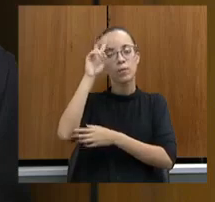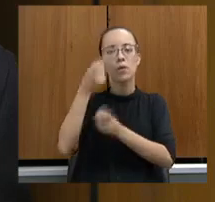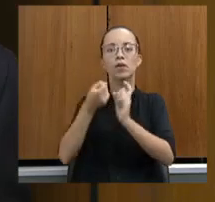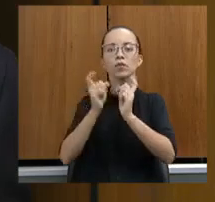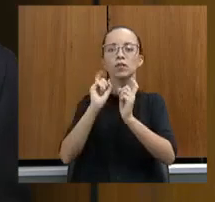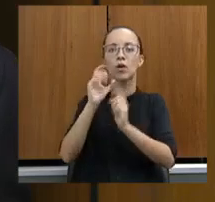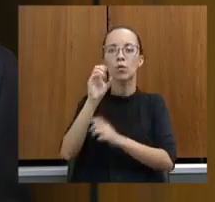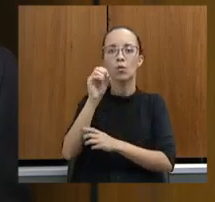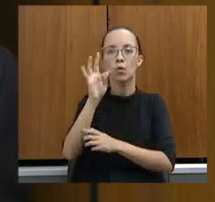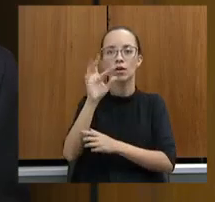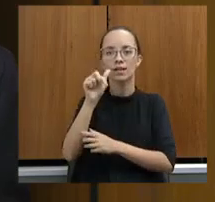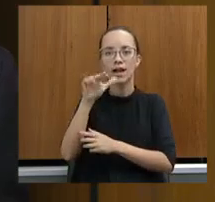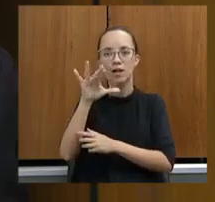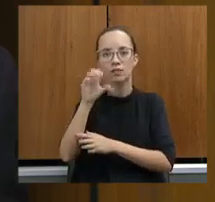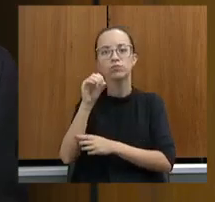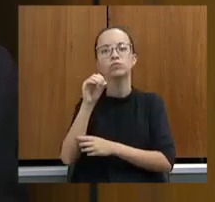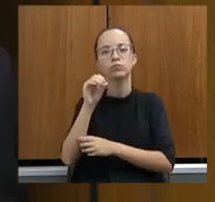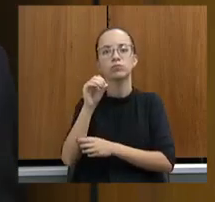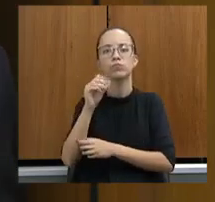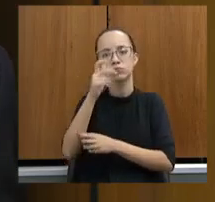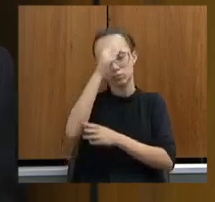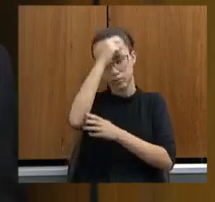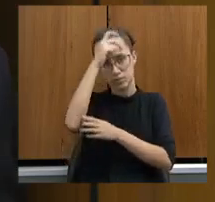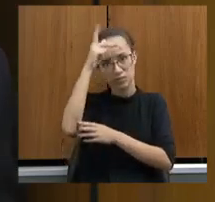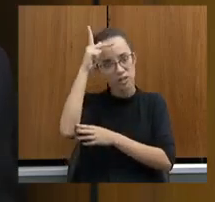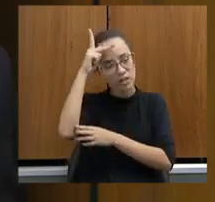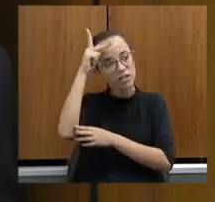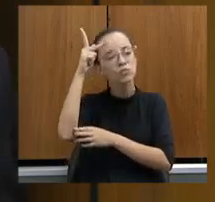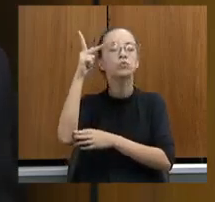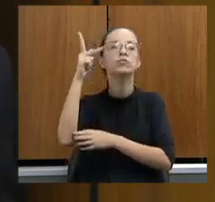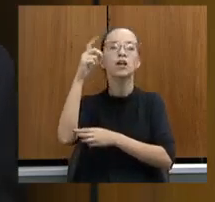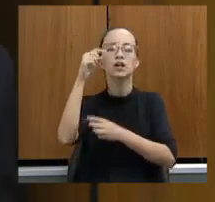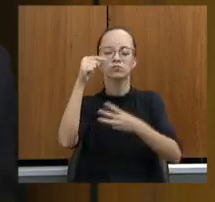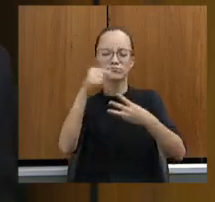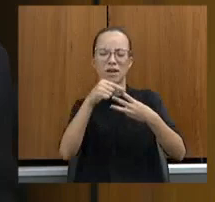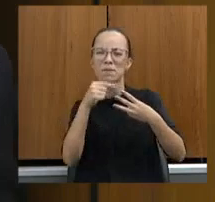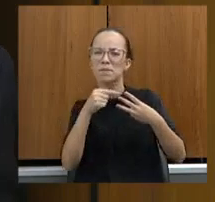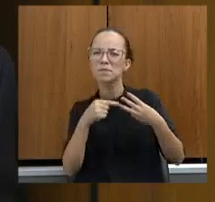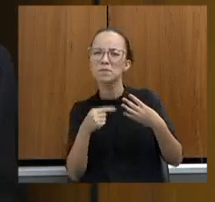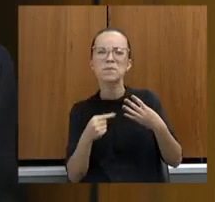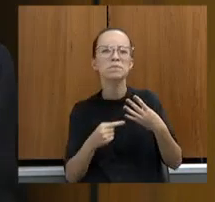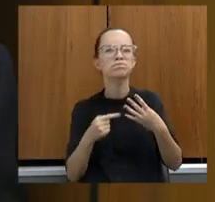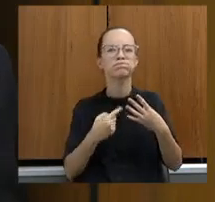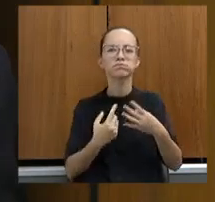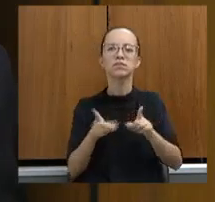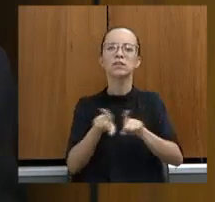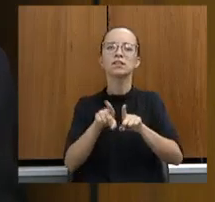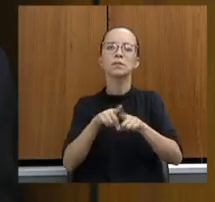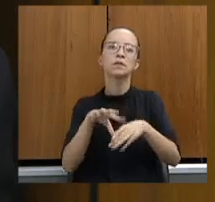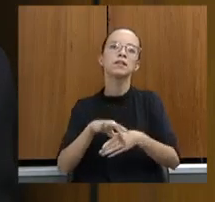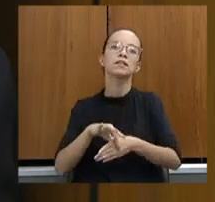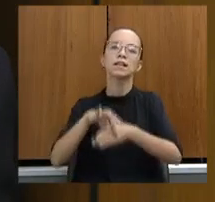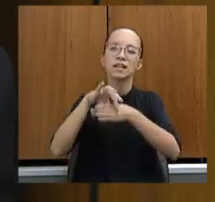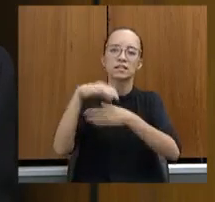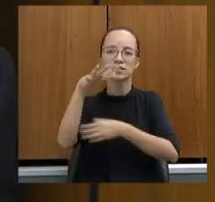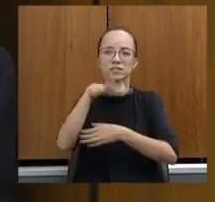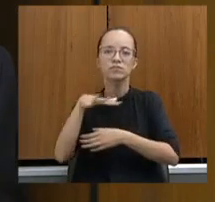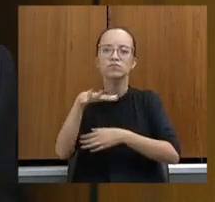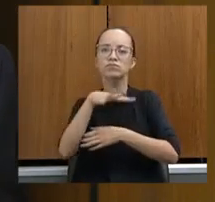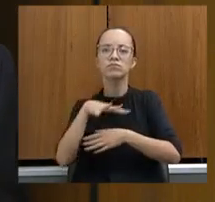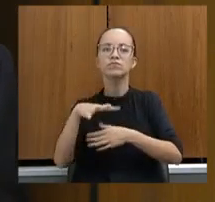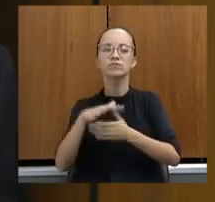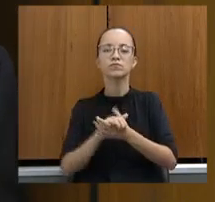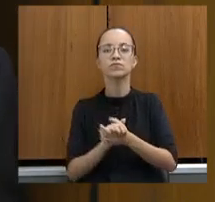reunião veio viria o prefeito Sarzedo de Ibirité de Brumadinho e também lideranças locais